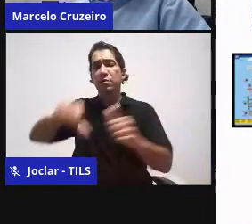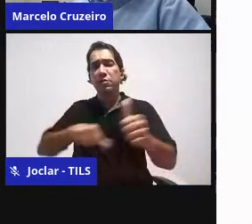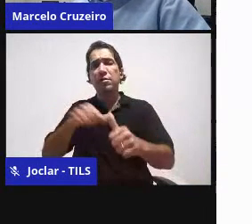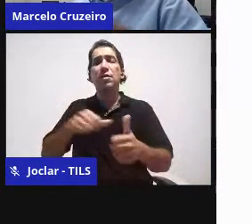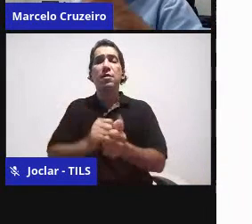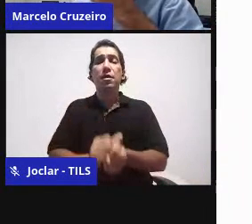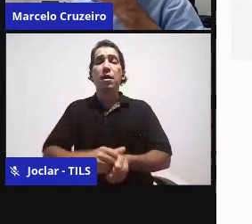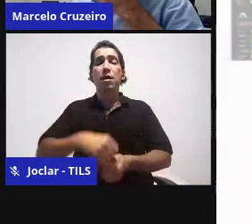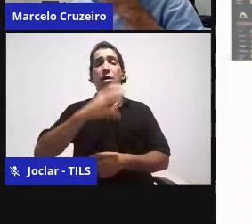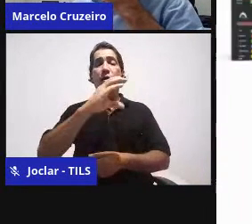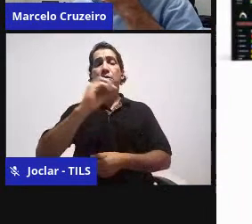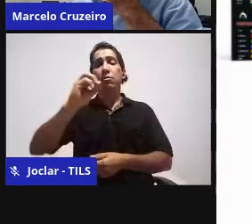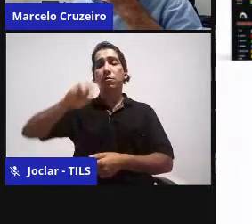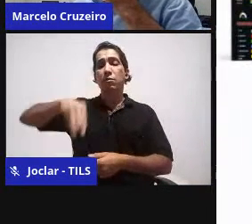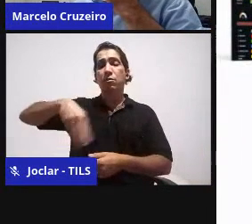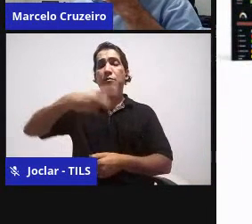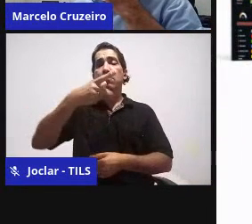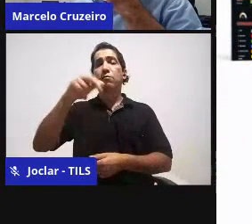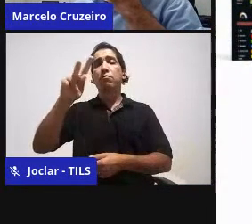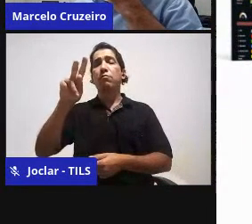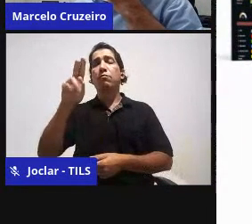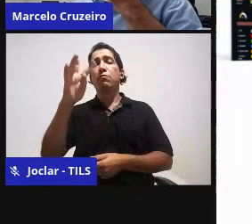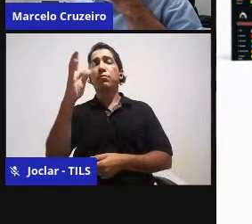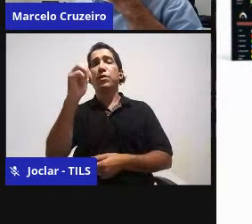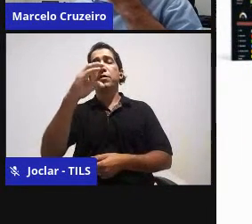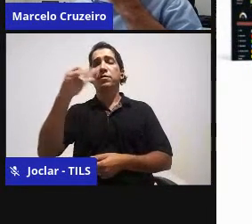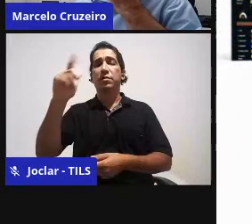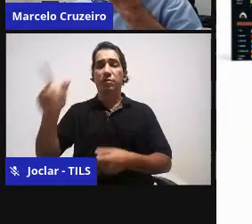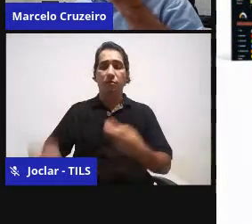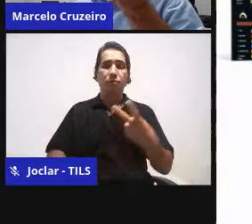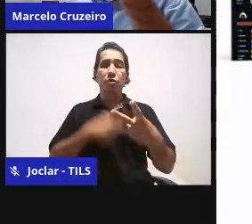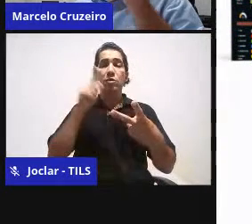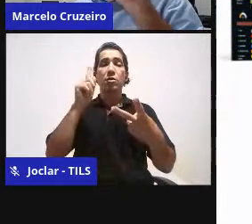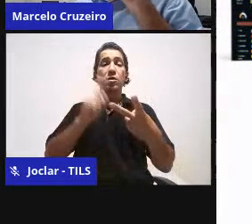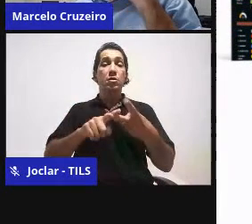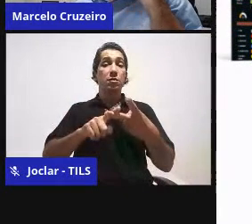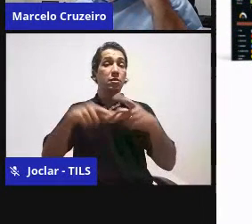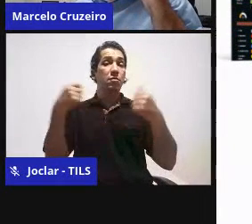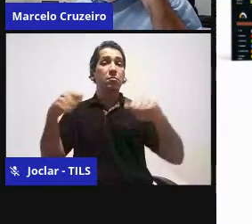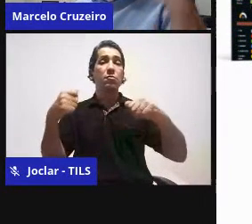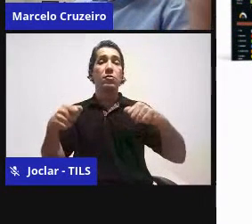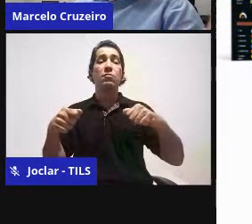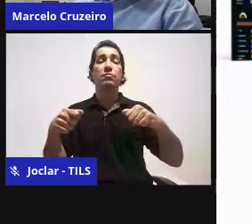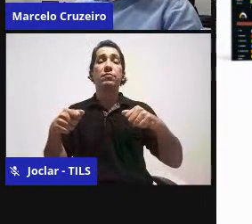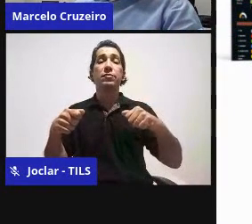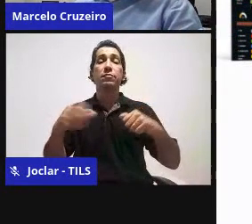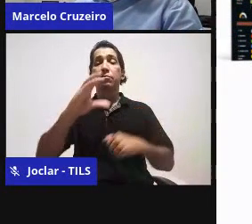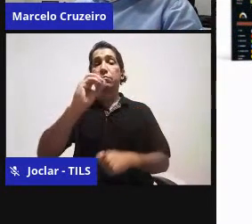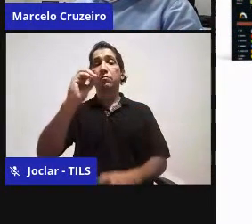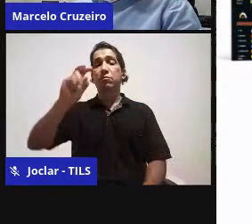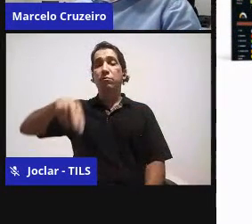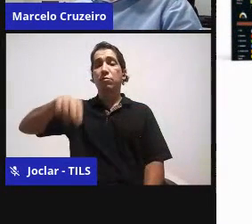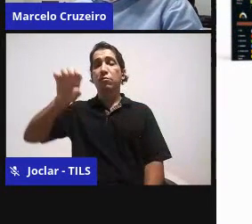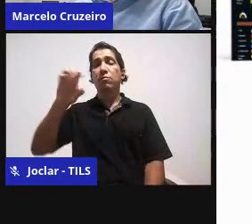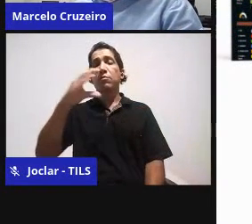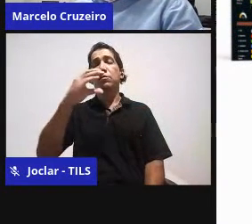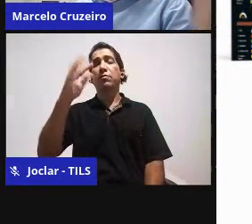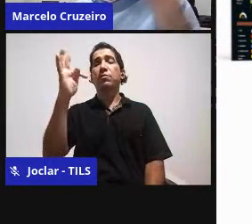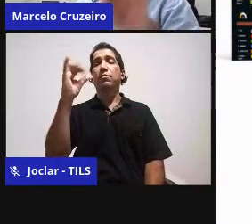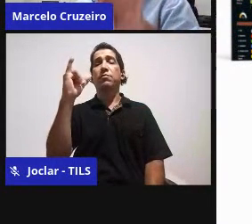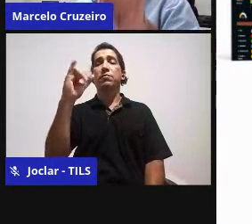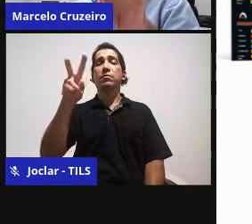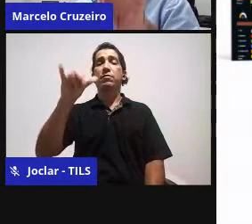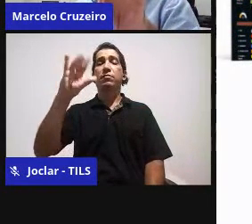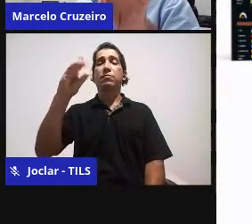né? O segundo pré-requisito é a conectividade. O que é a conectividade? É a convergência entre